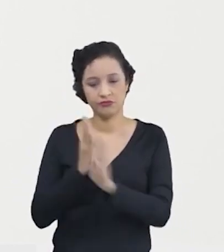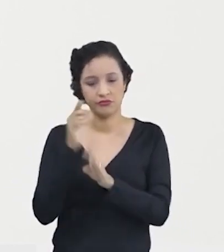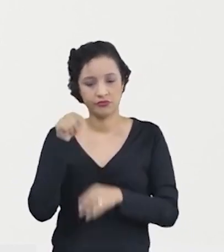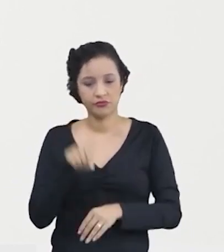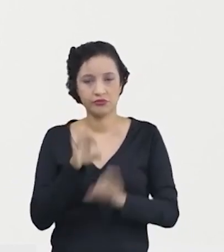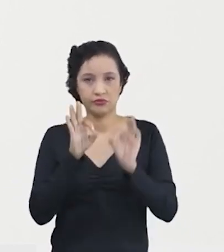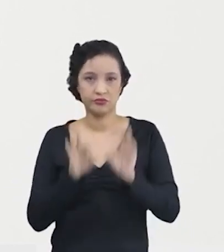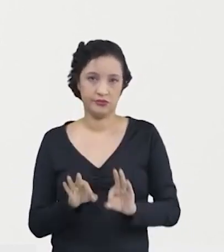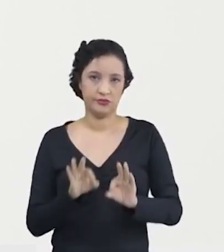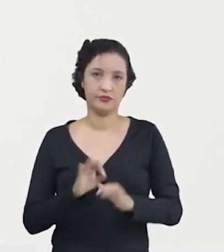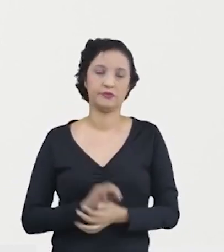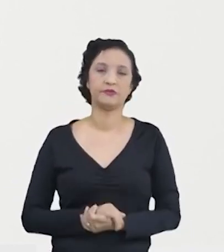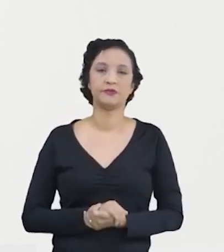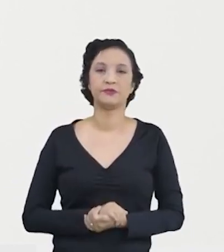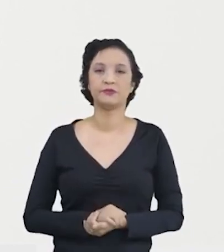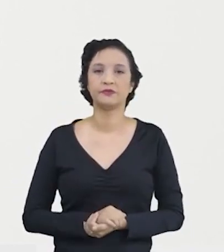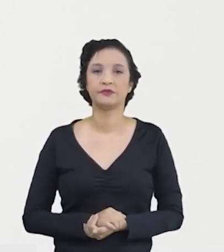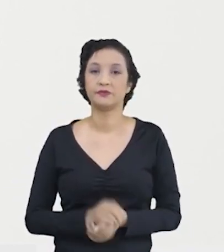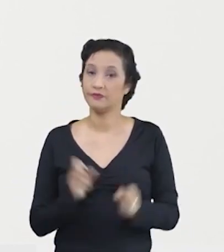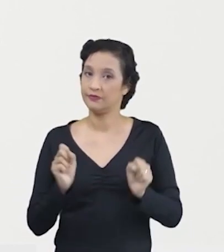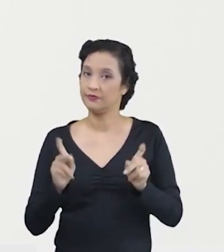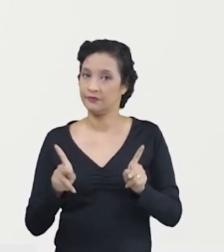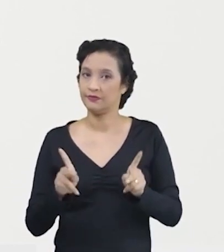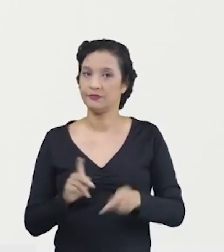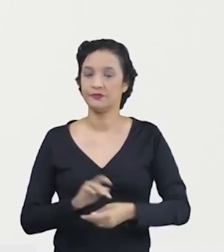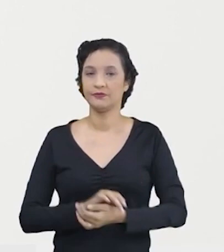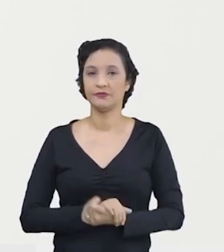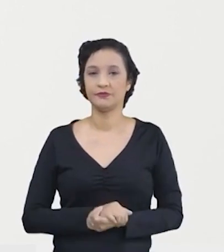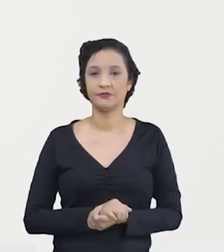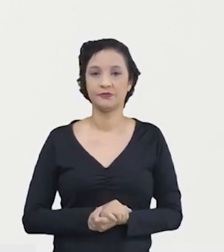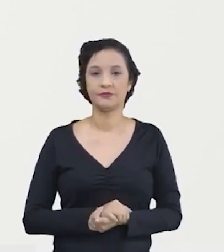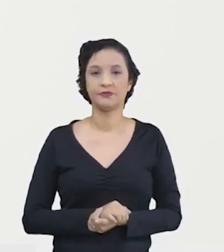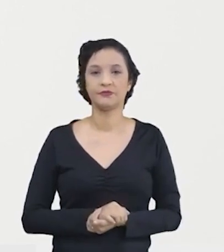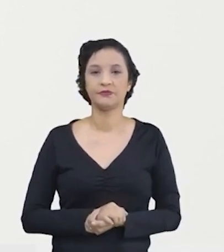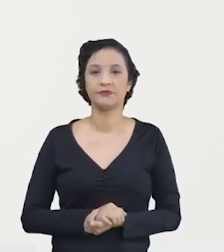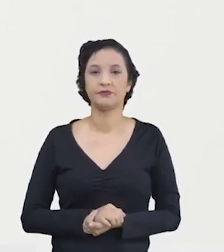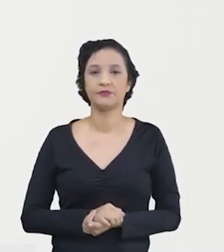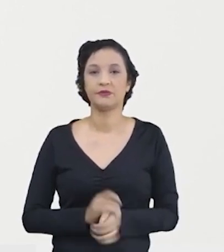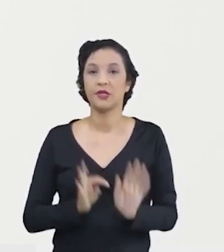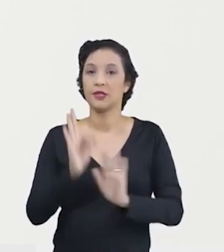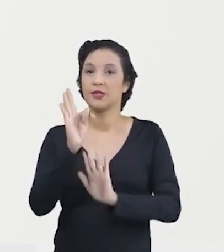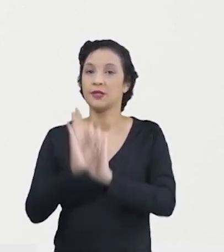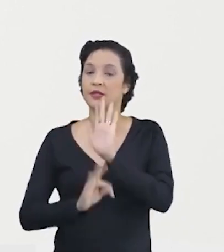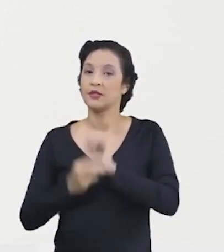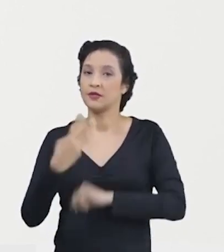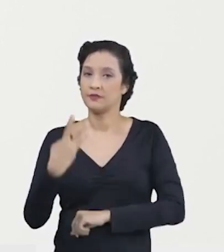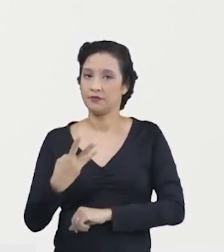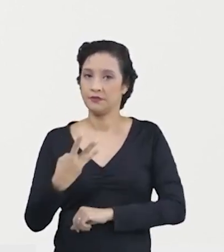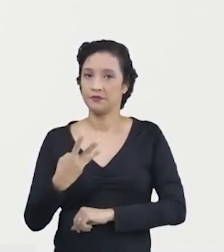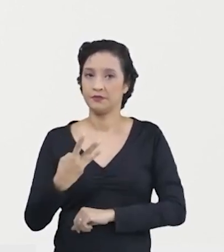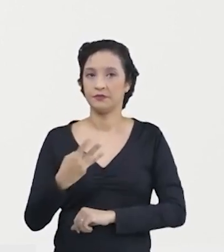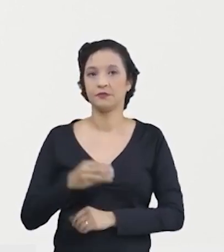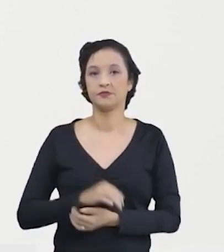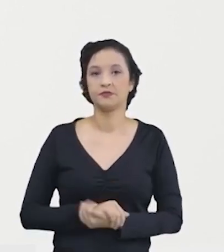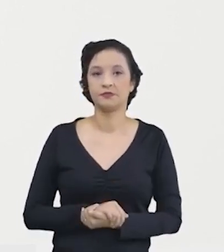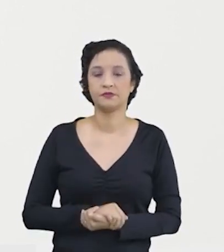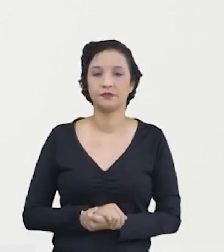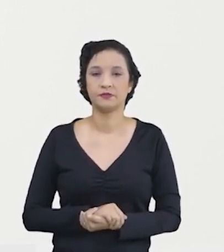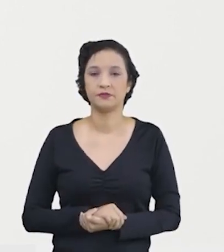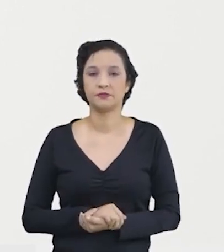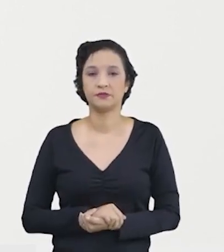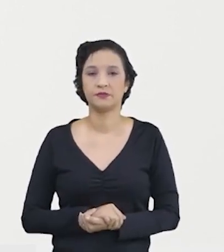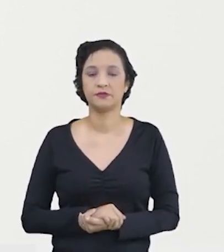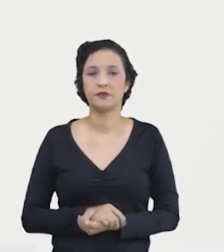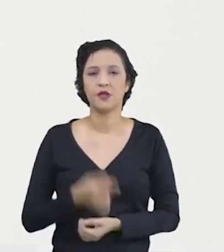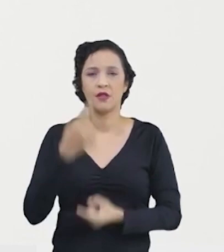para ficar mais claro para vocês, ok? Vamos para o texto 3. Lamento de